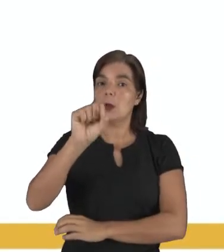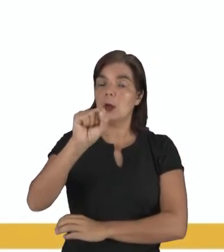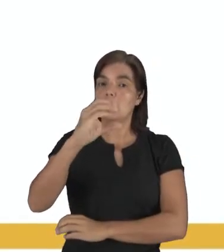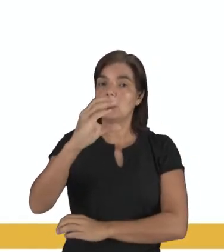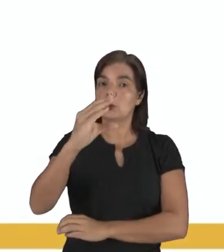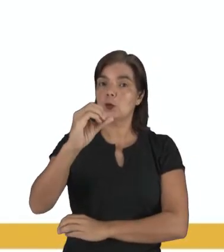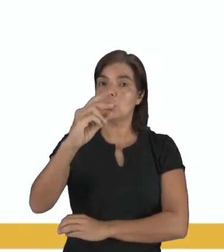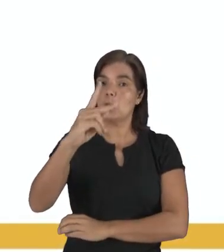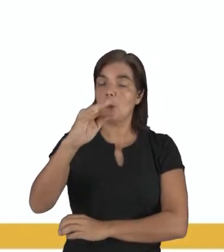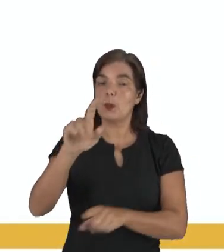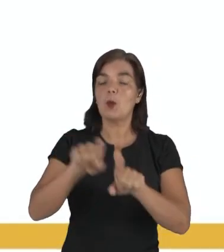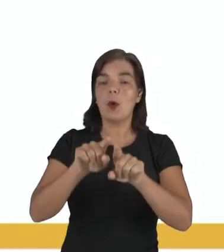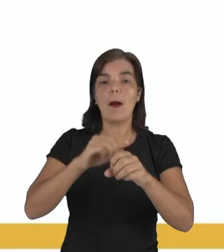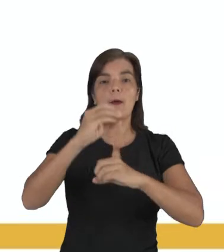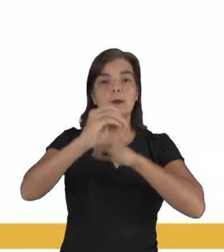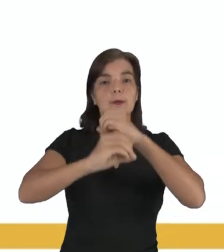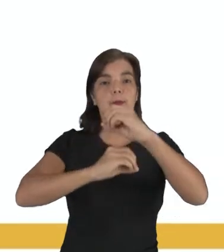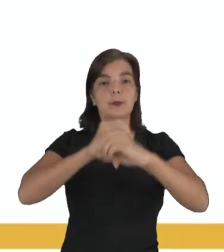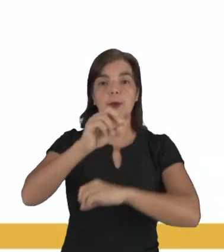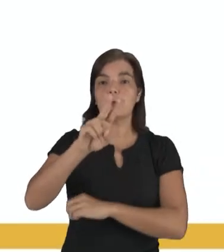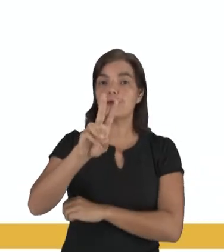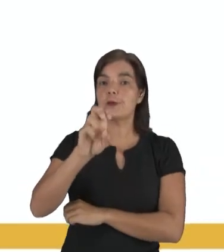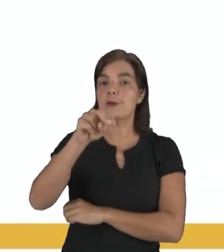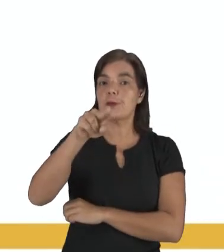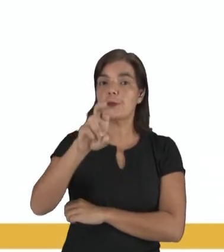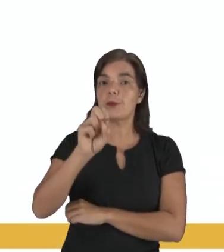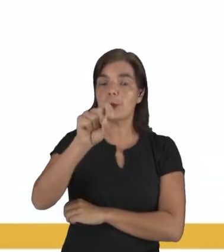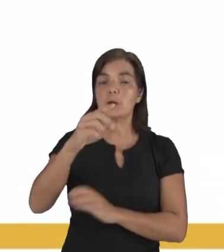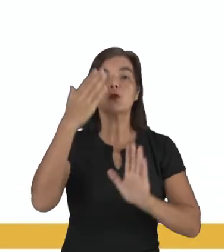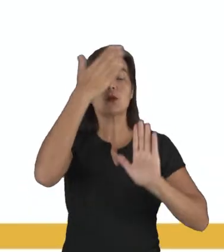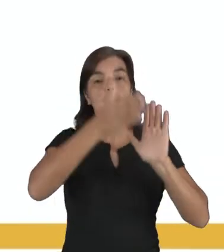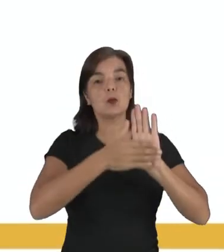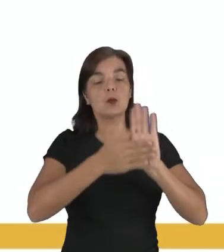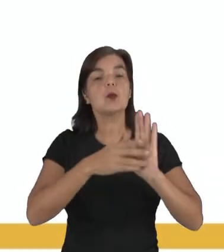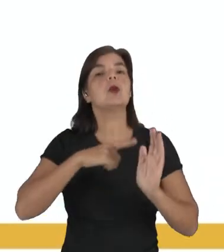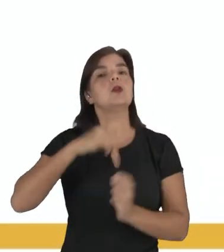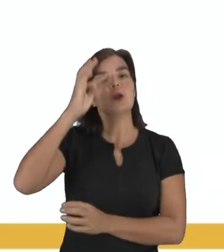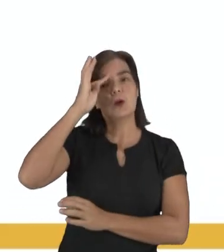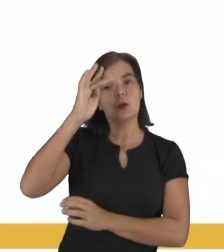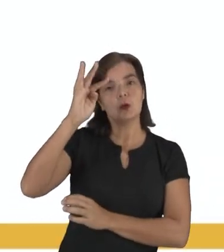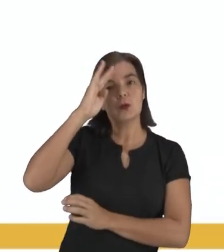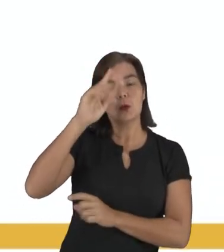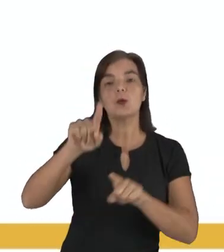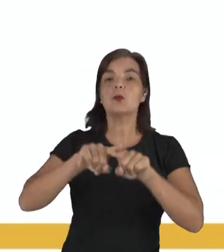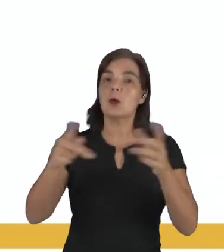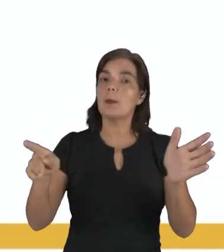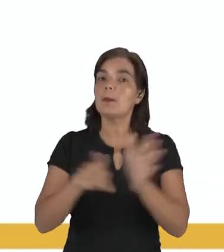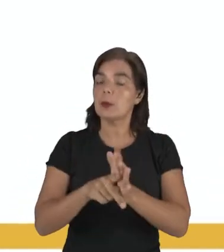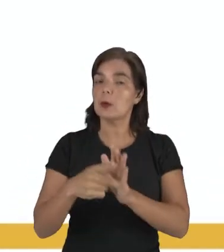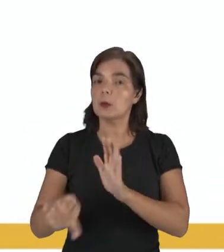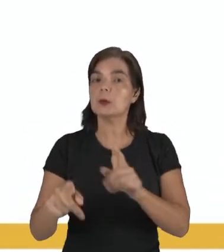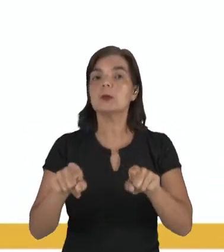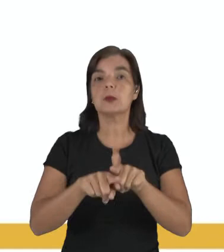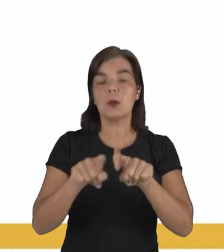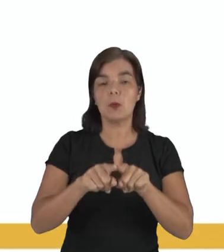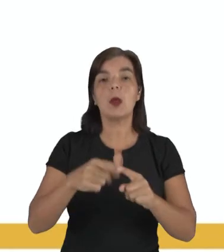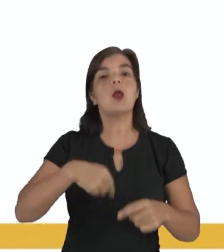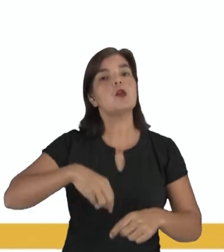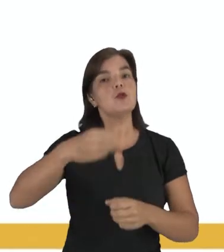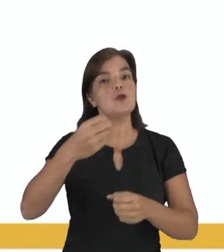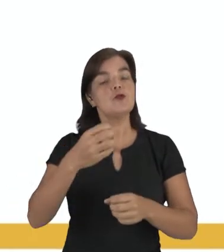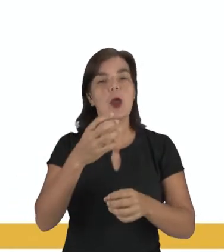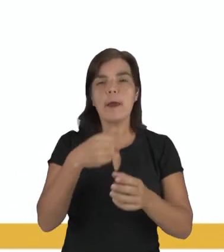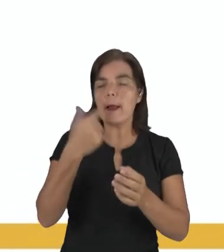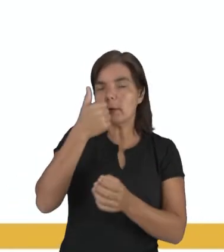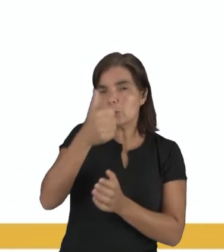observar as fases de Vênus e comprovar. Então o que Galileu fez? Ele tinha teoria, ele já tinha a própria teoria dele, tinha dados matemáticos